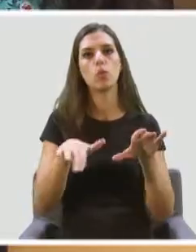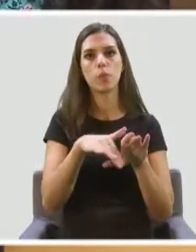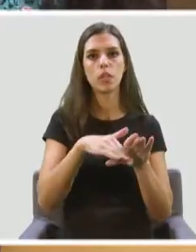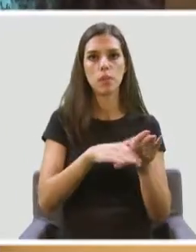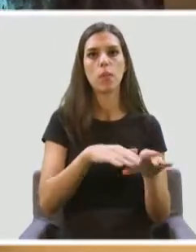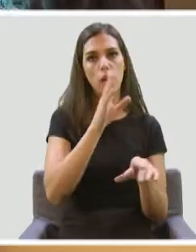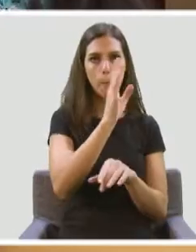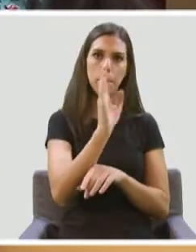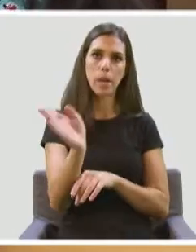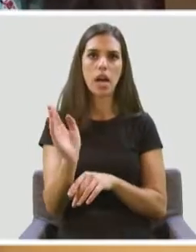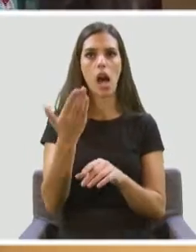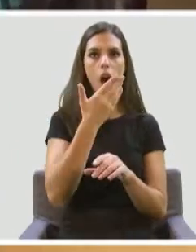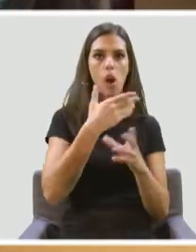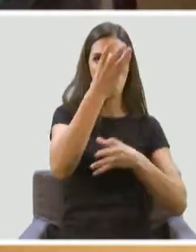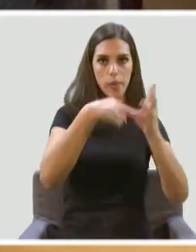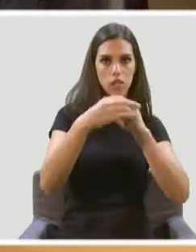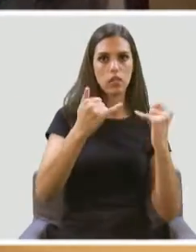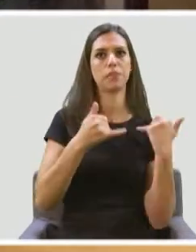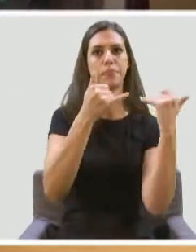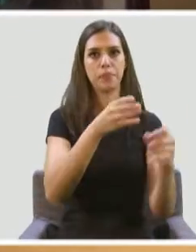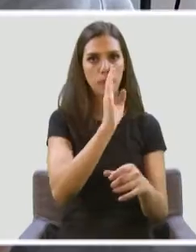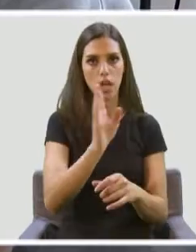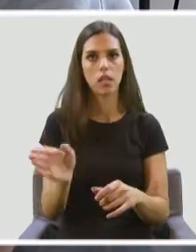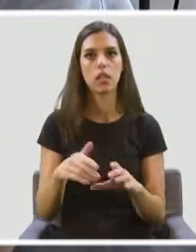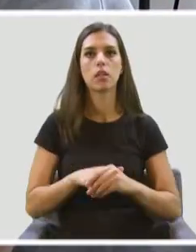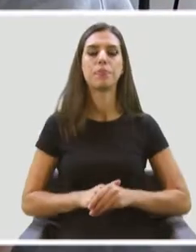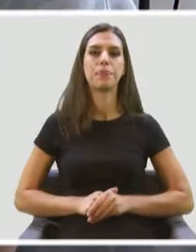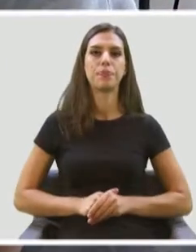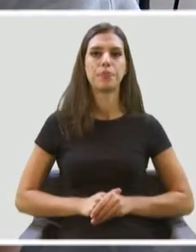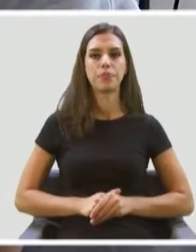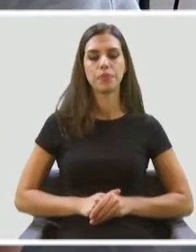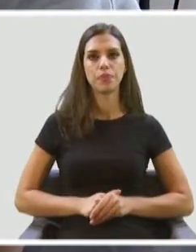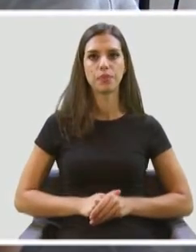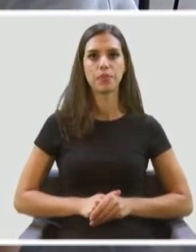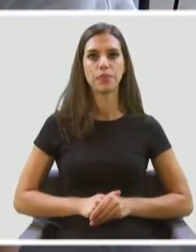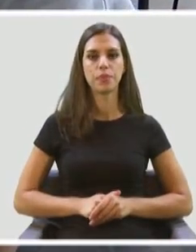em prática aquilo que aprendem nas suas aulas e consolidar o ensino disponibilizado.